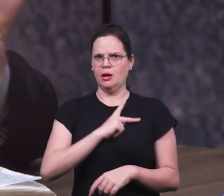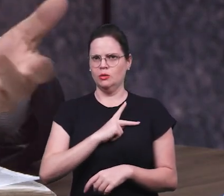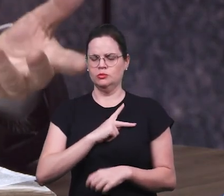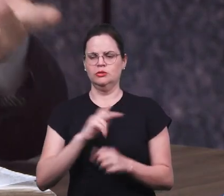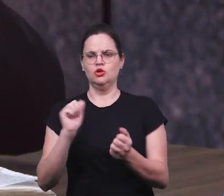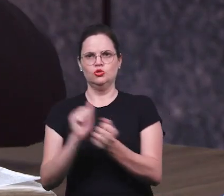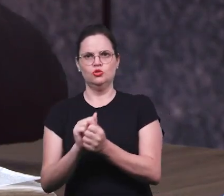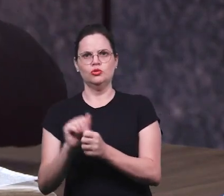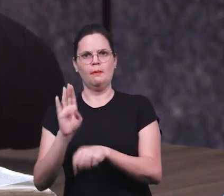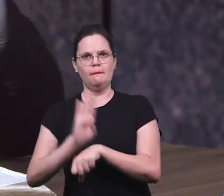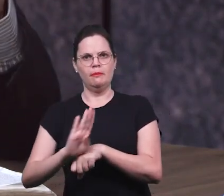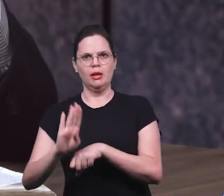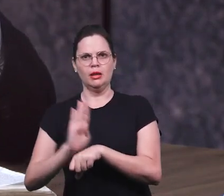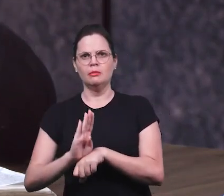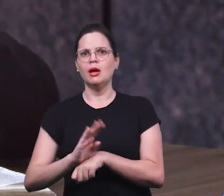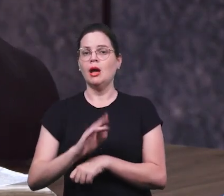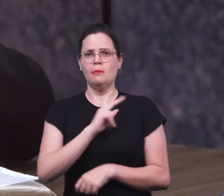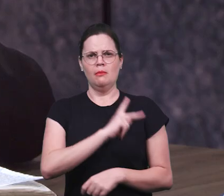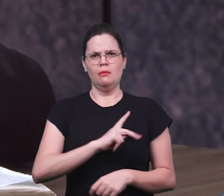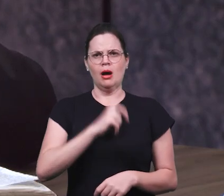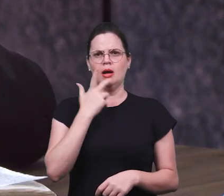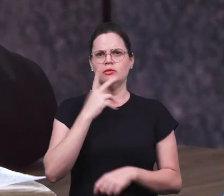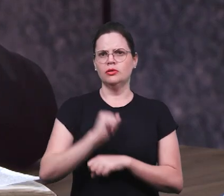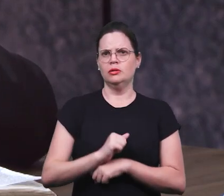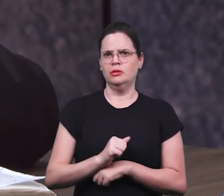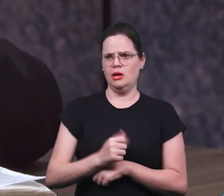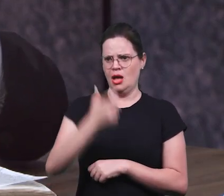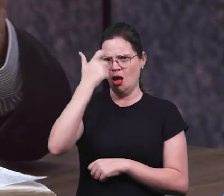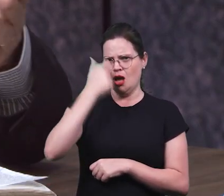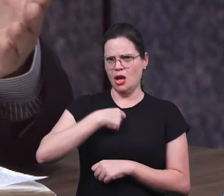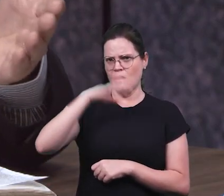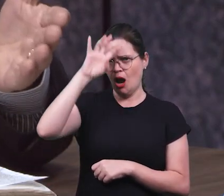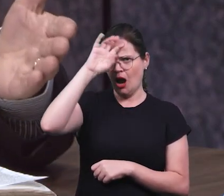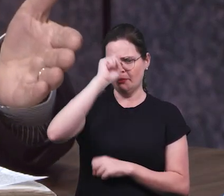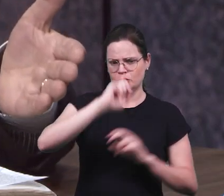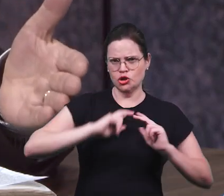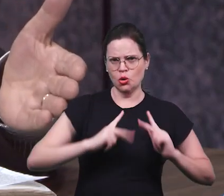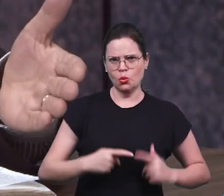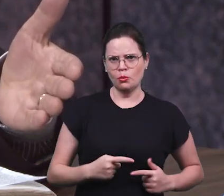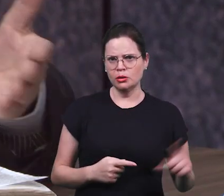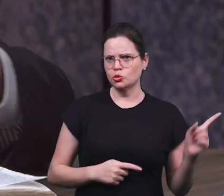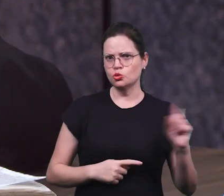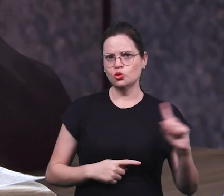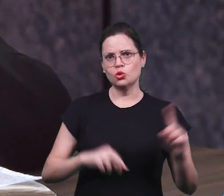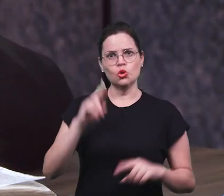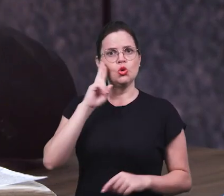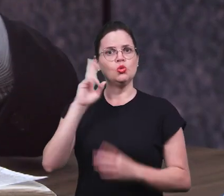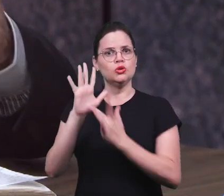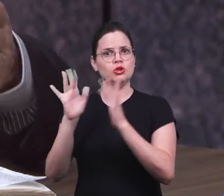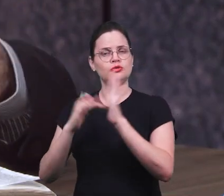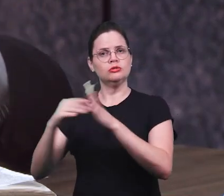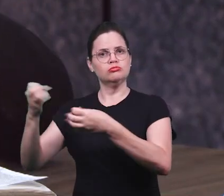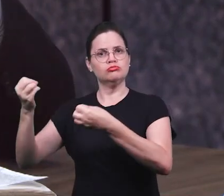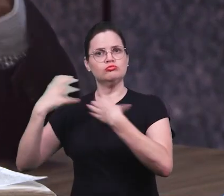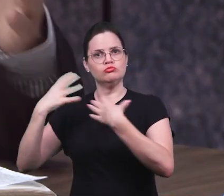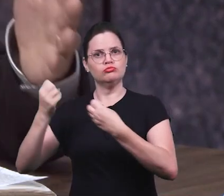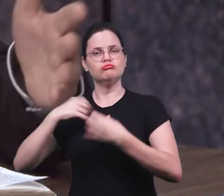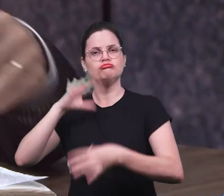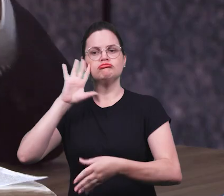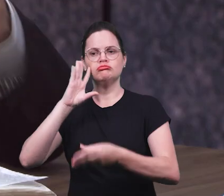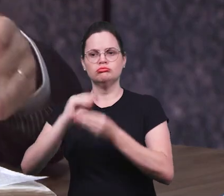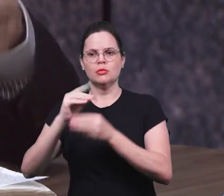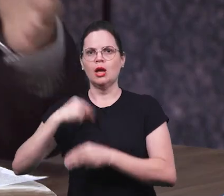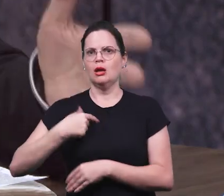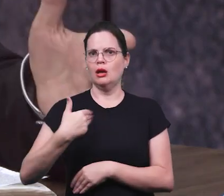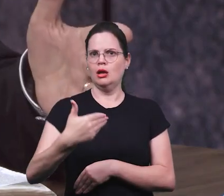dito que não recebi de homem algum, mas se verifica que ele caminhava no corpo. Ele mesmo ia falar mais adiante